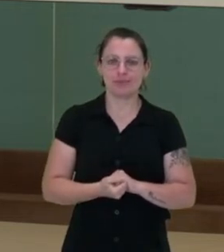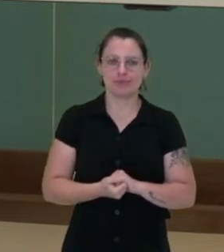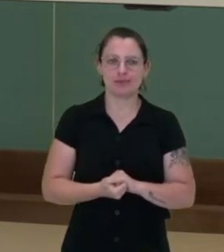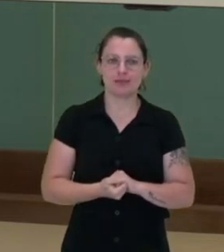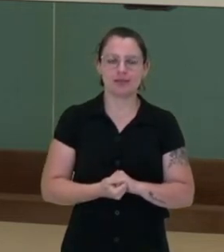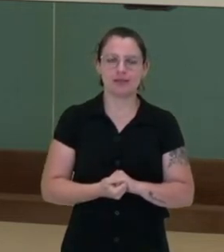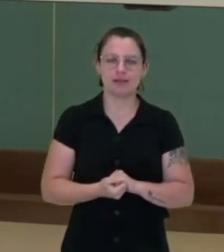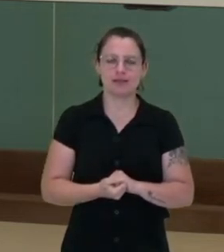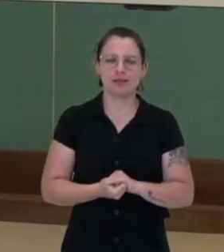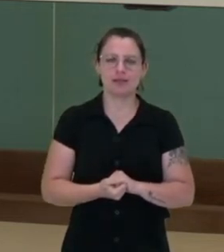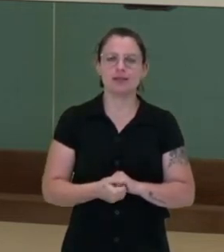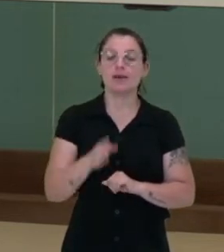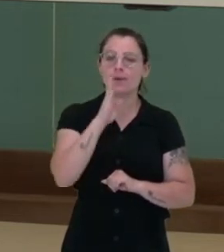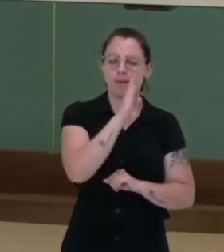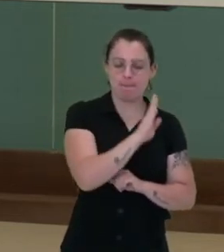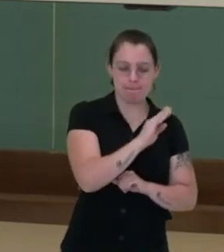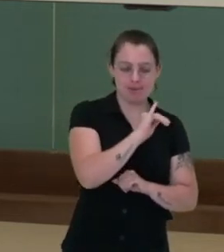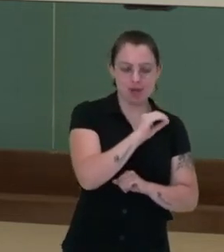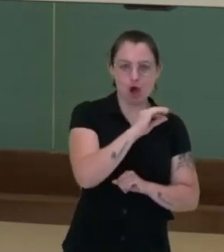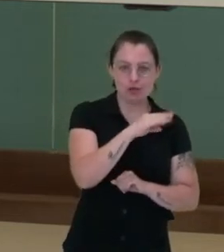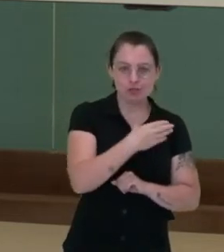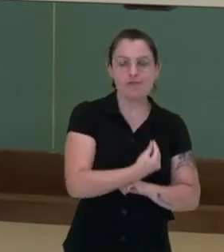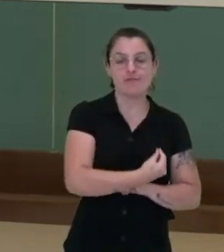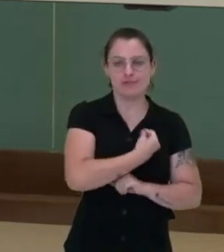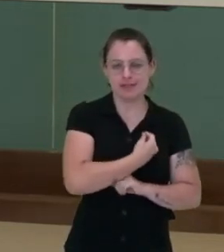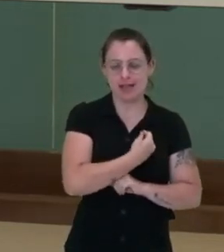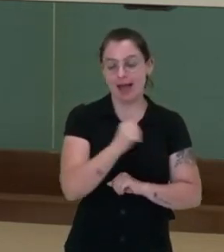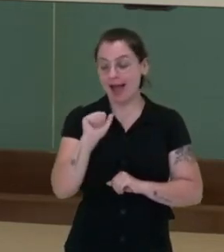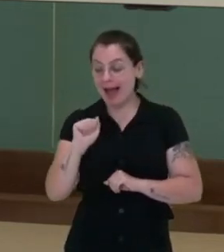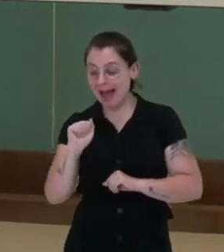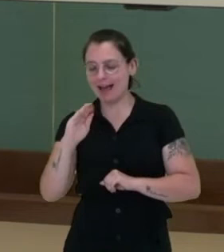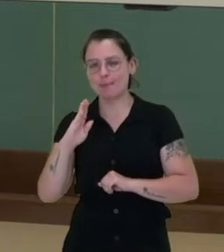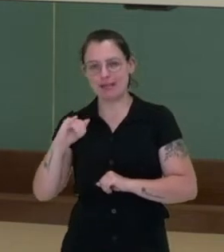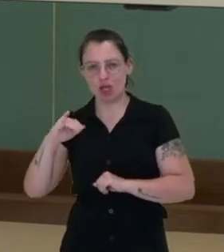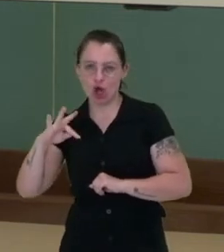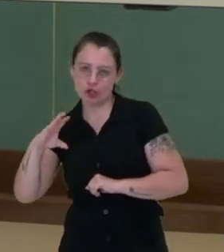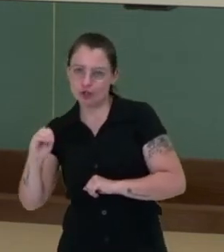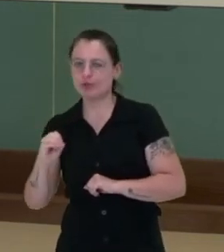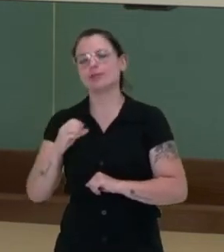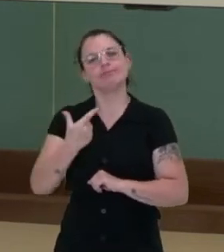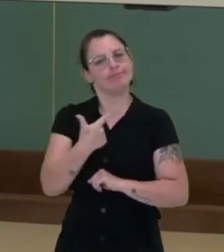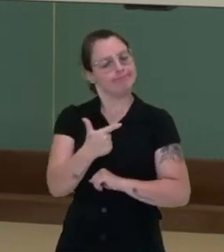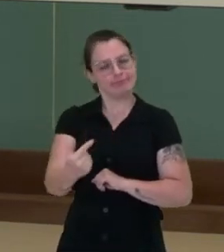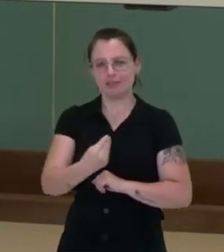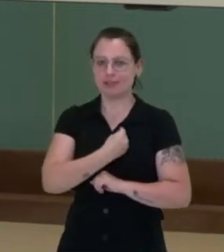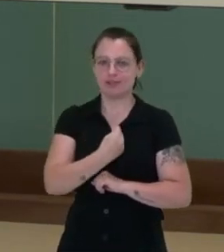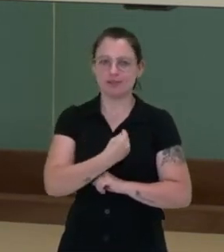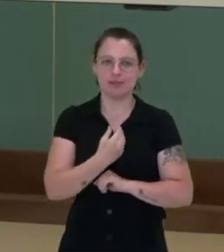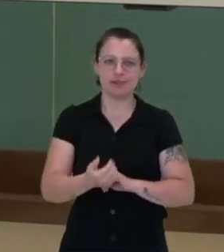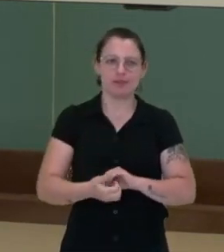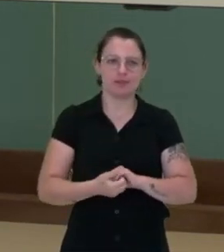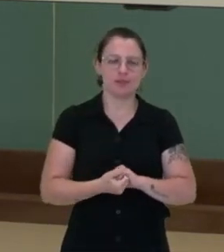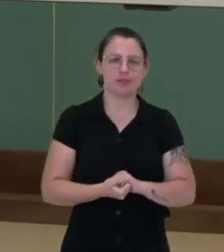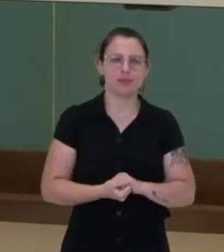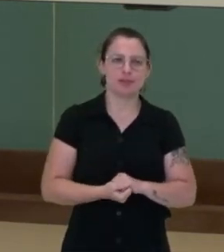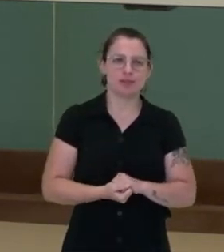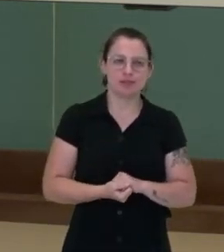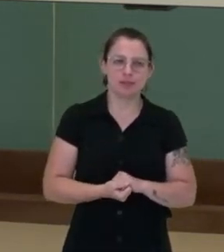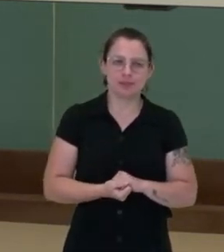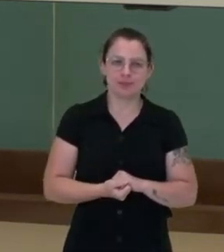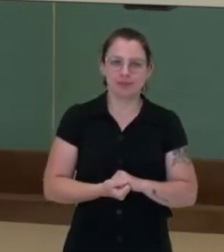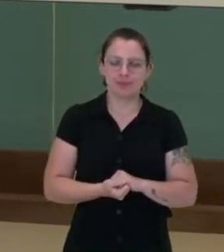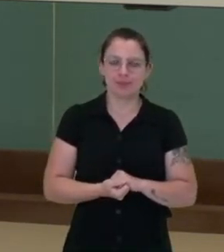fatores abióticos são todos os elementos não vivos de um determinado ambiente,